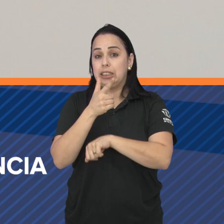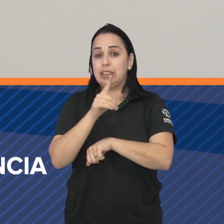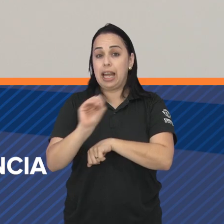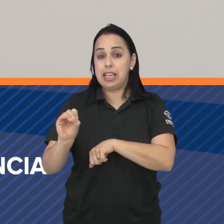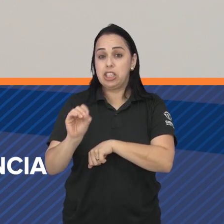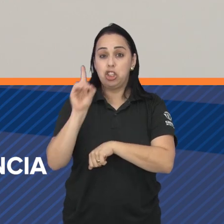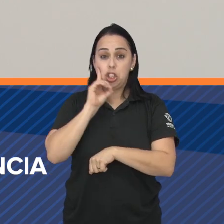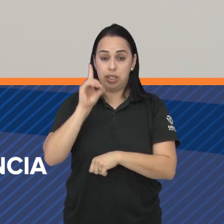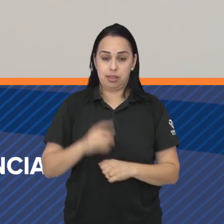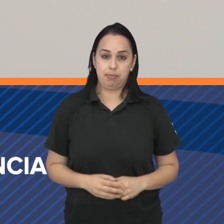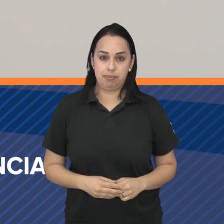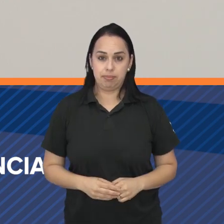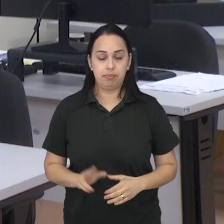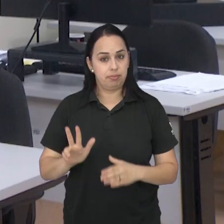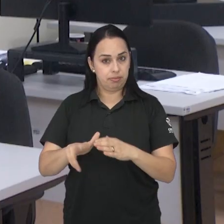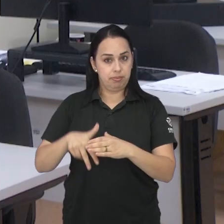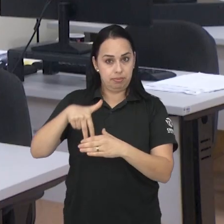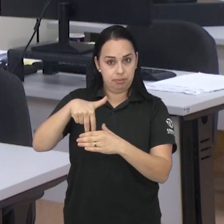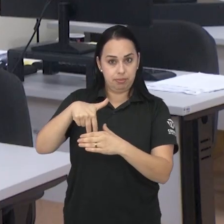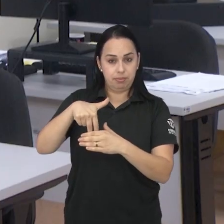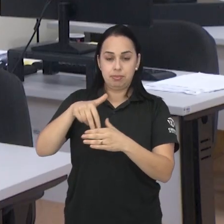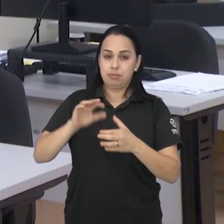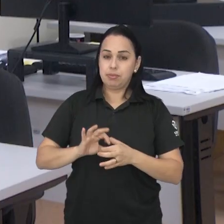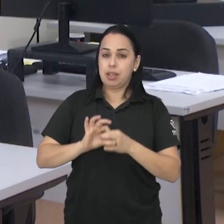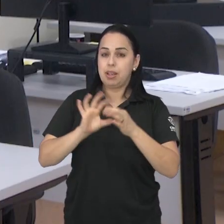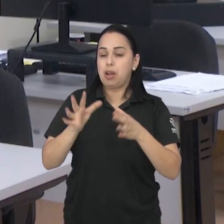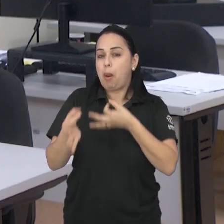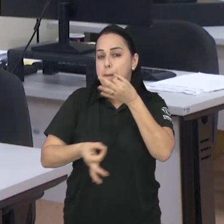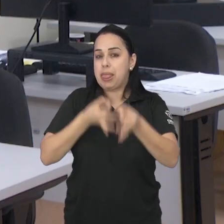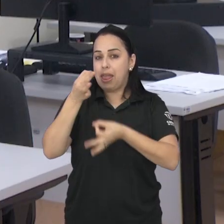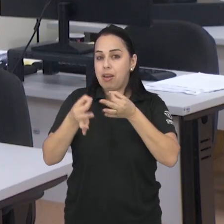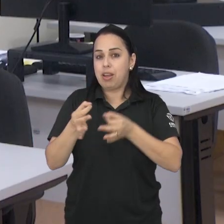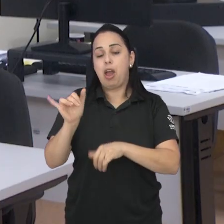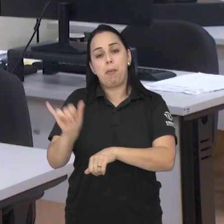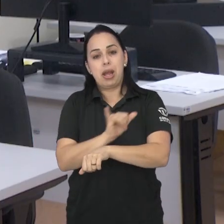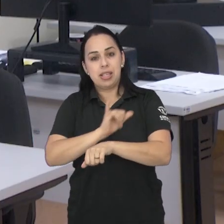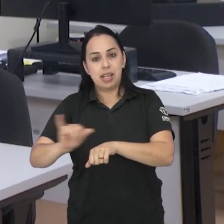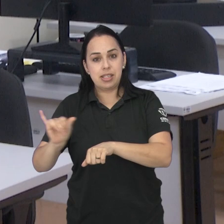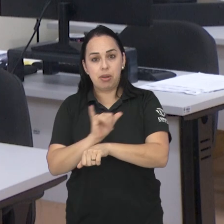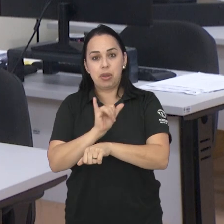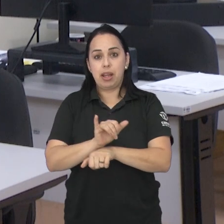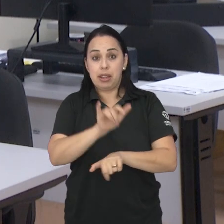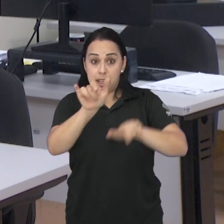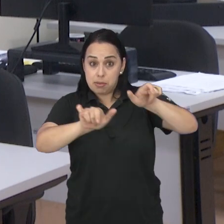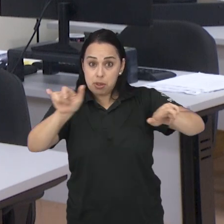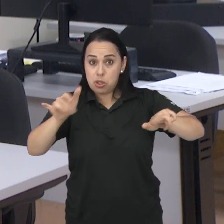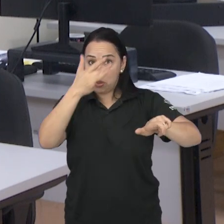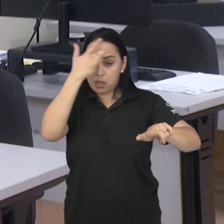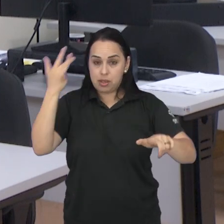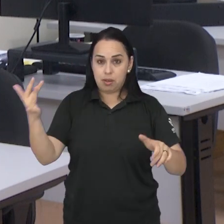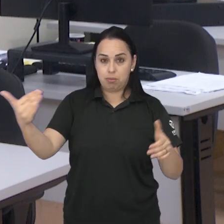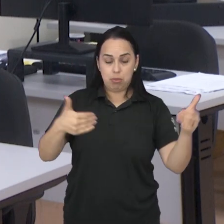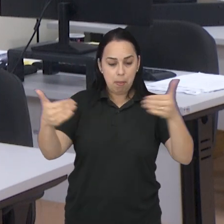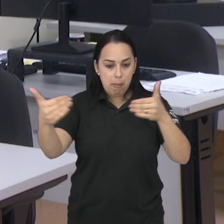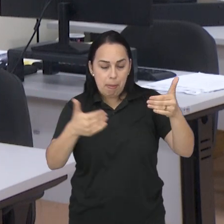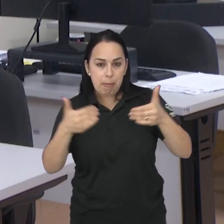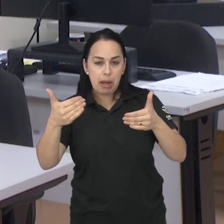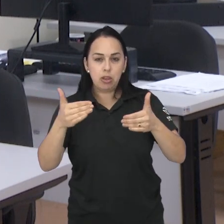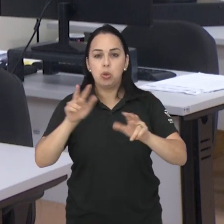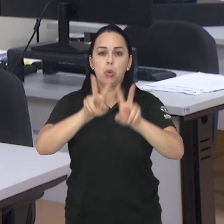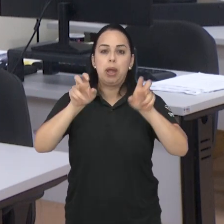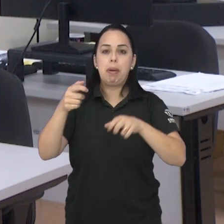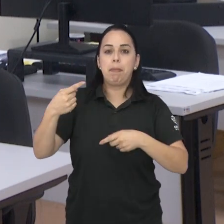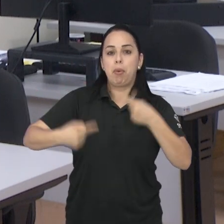10 dias de antecedência. A Tribuna Livre é apenas uma das ferramentas de participação popular na